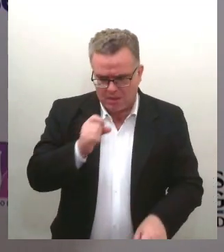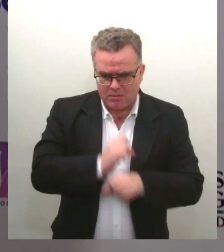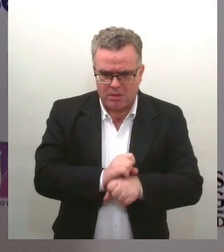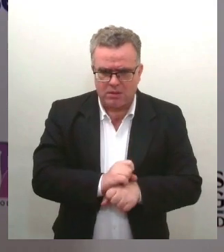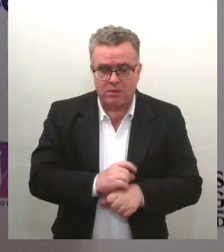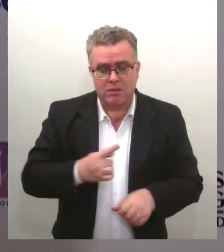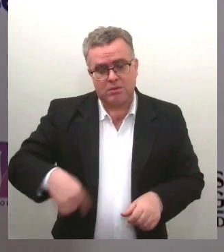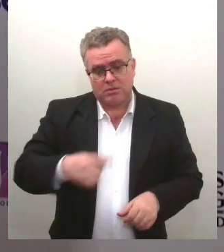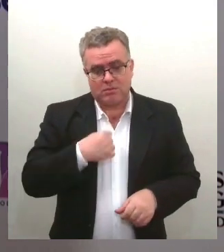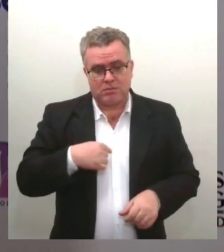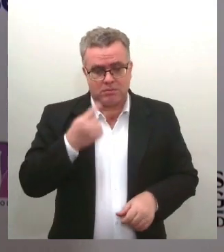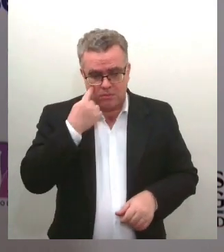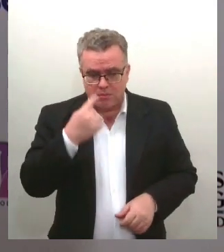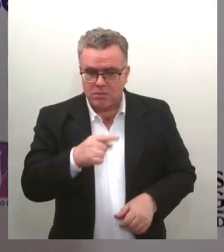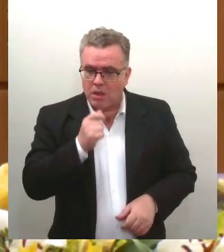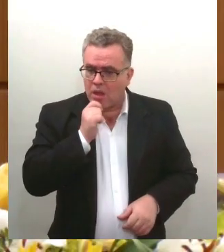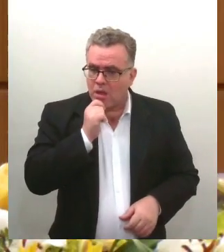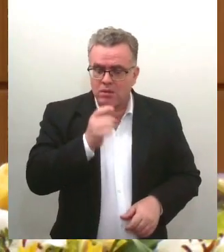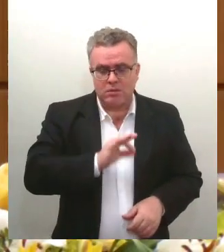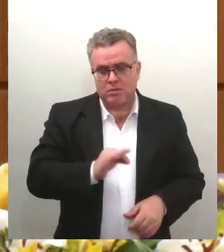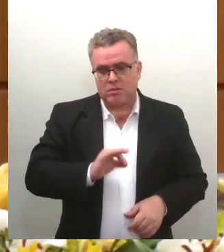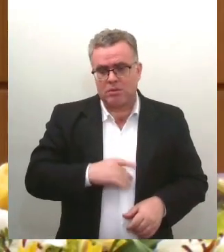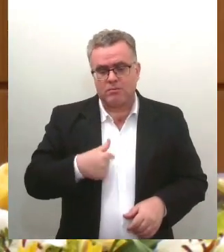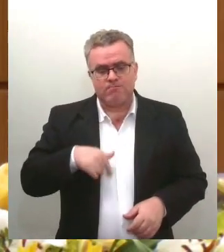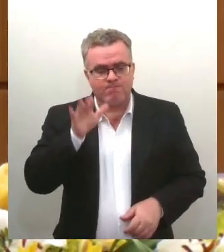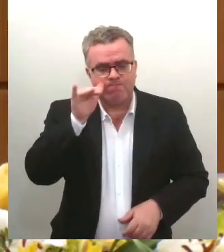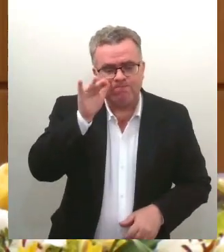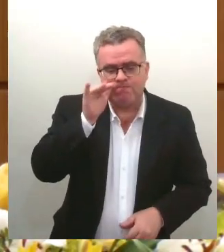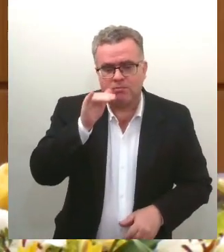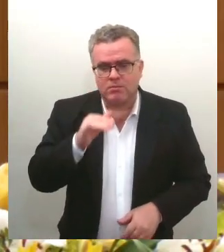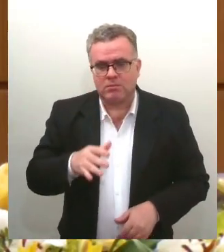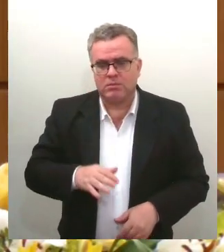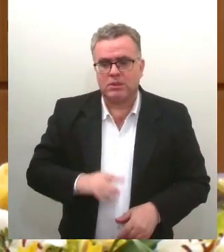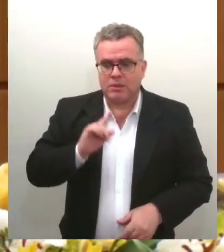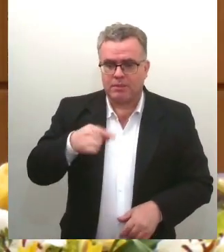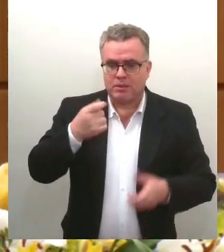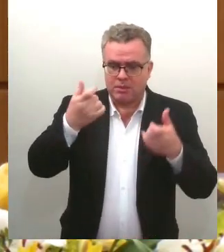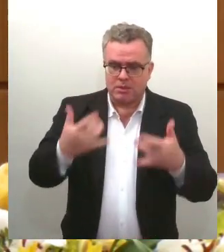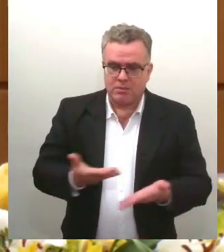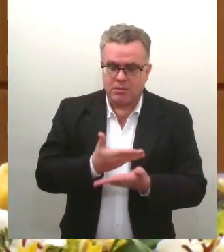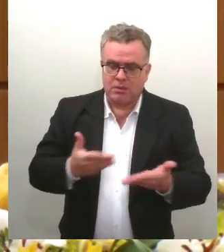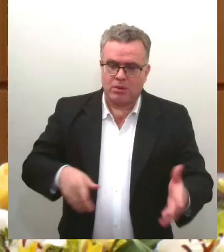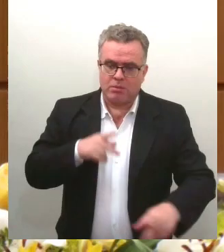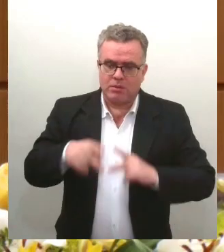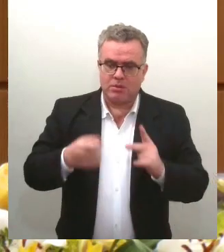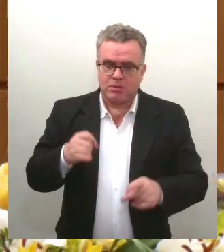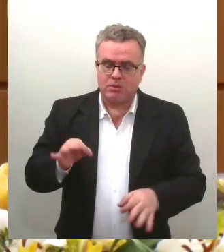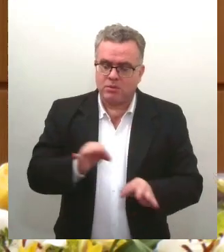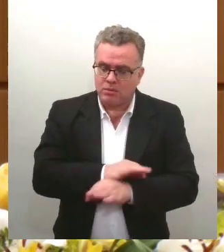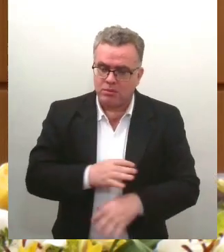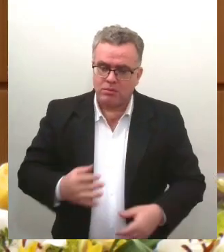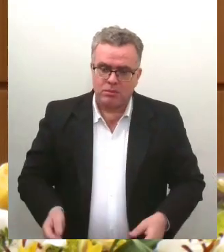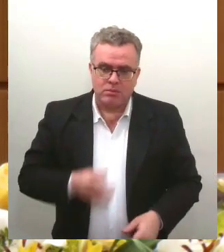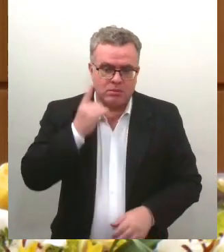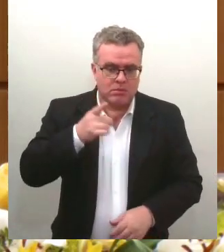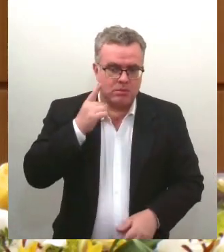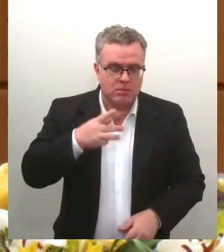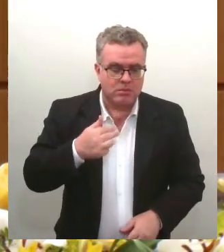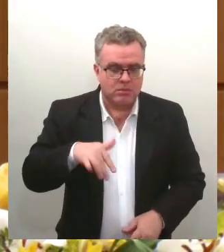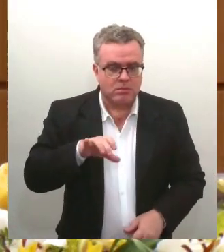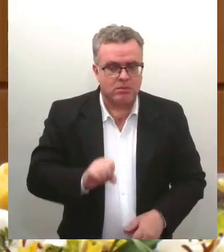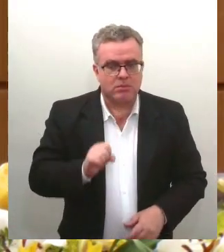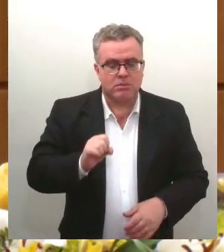respostas para trazer para a sociedade sergipana. O deputado estadual Marcos Oliveira encerrou a sessão abordando a necessidade dos governos